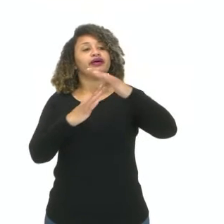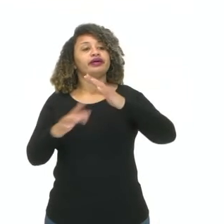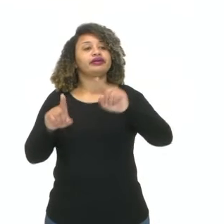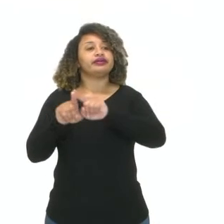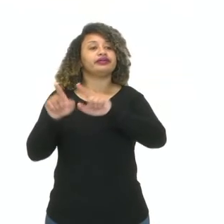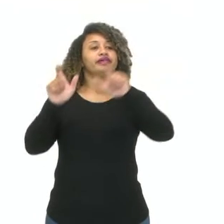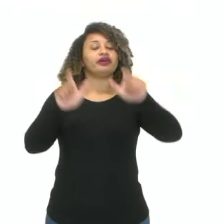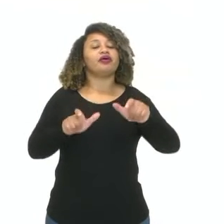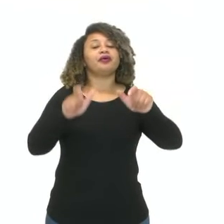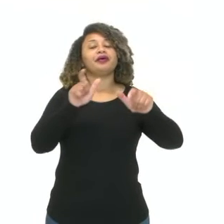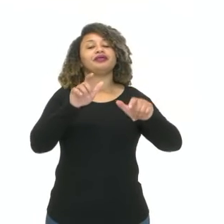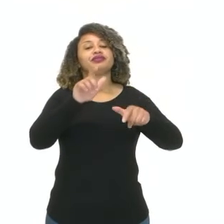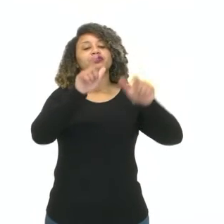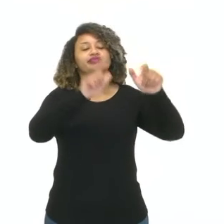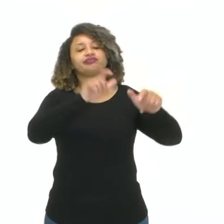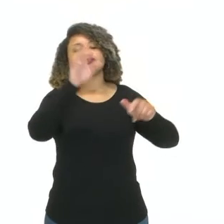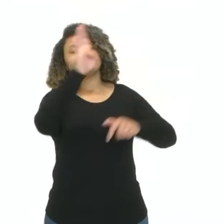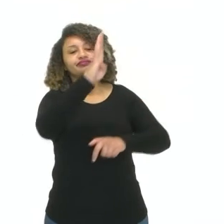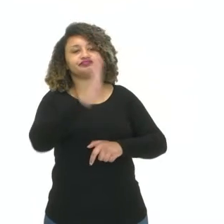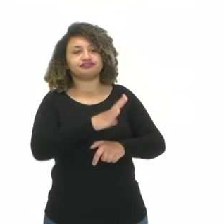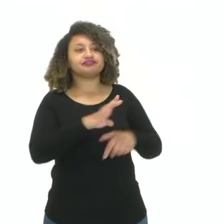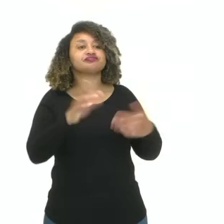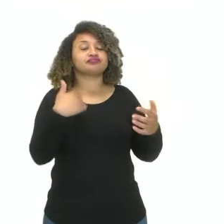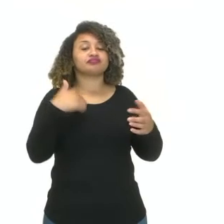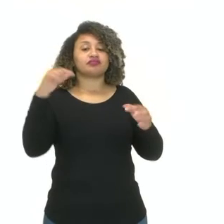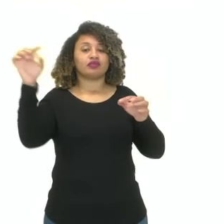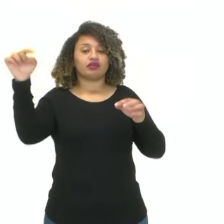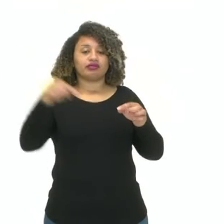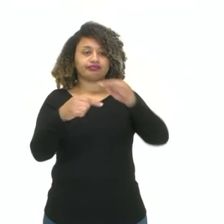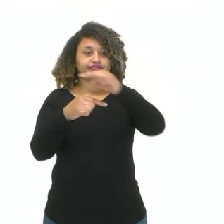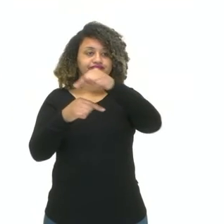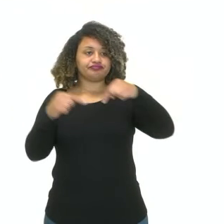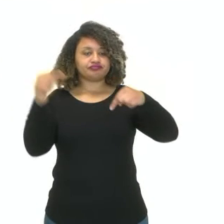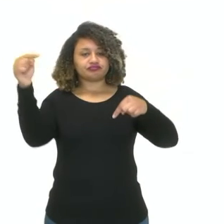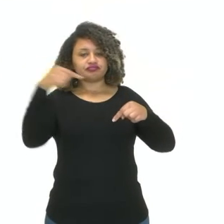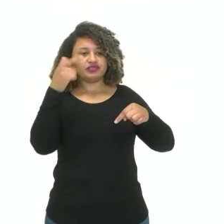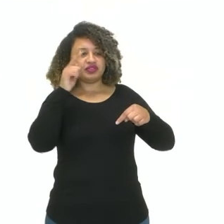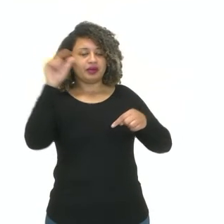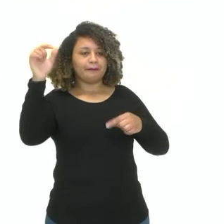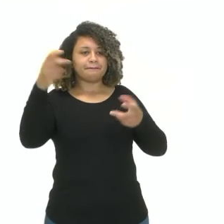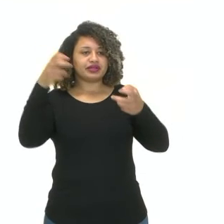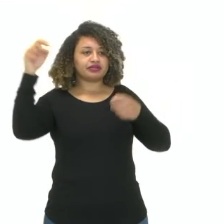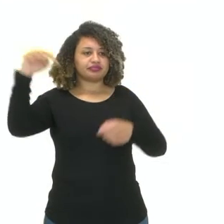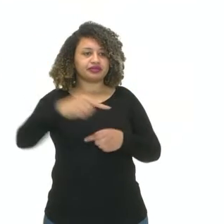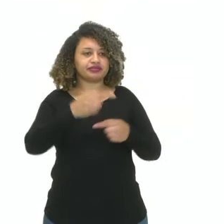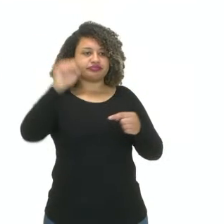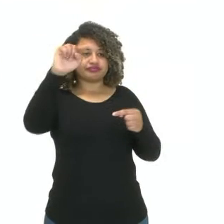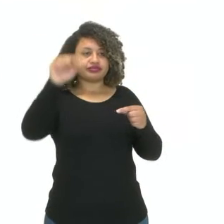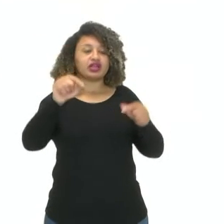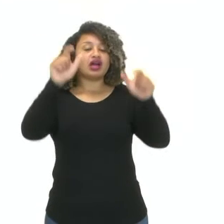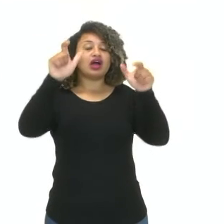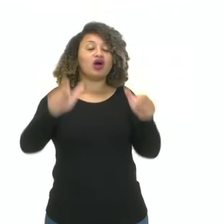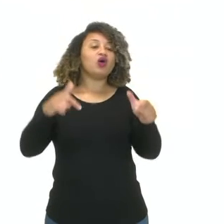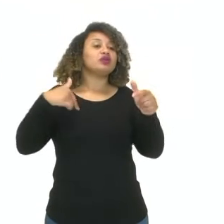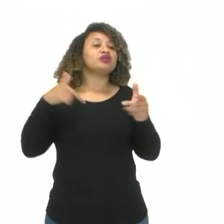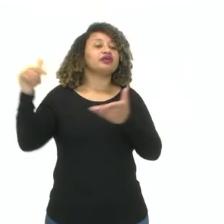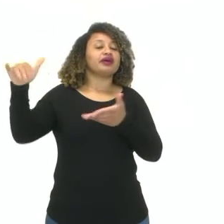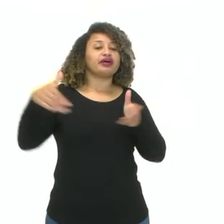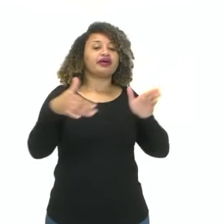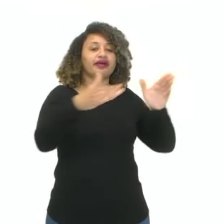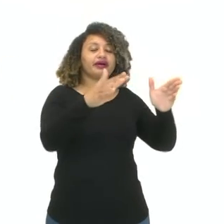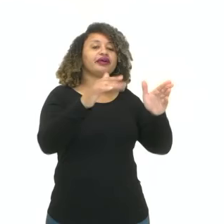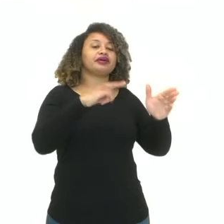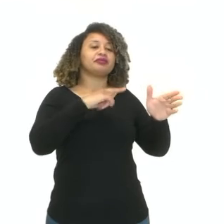do território brasileiro. Os traços, então, que observados, ó, são as rotas, né,